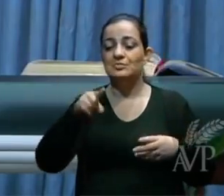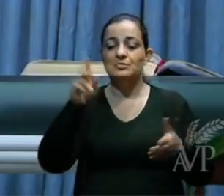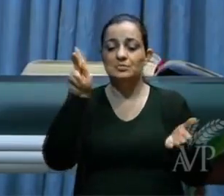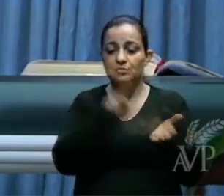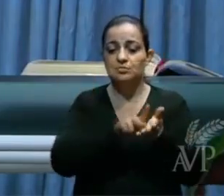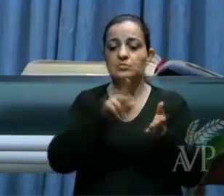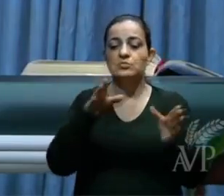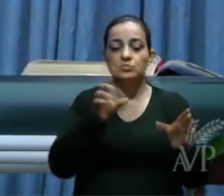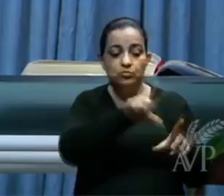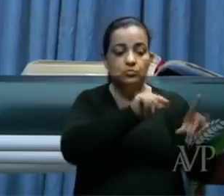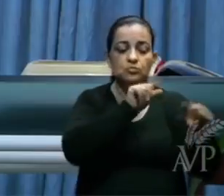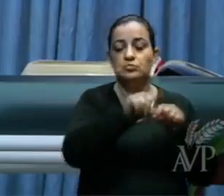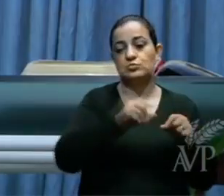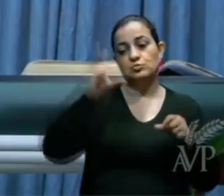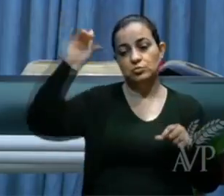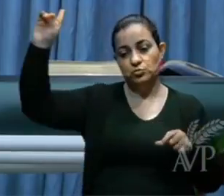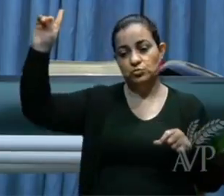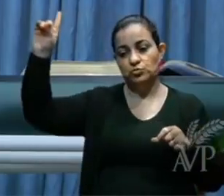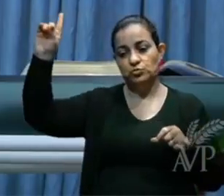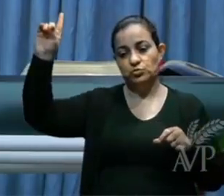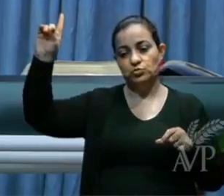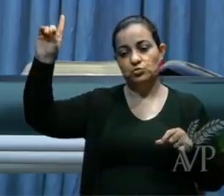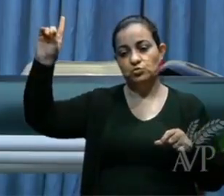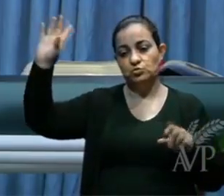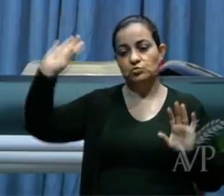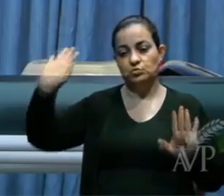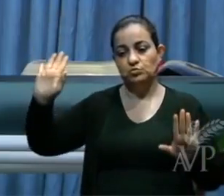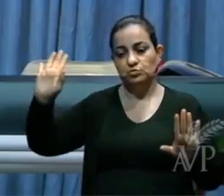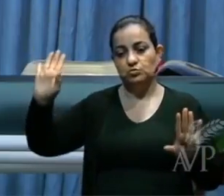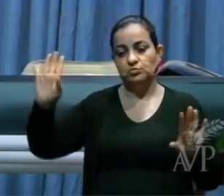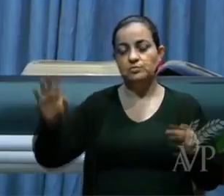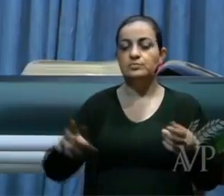desceu a sodoma nem deus desceu a sodoma